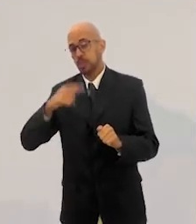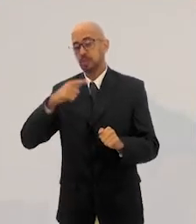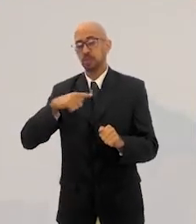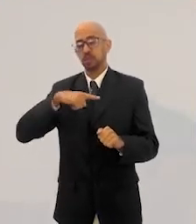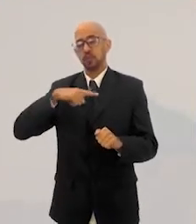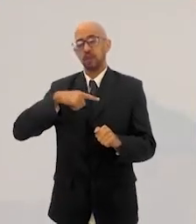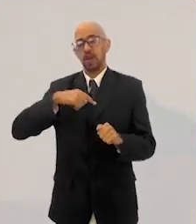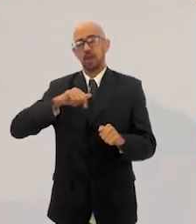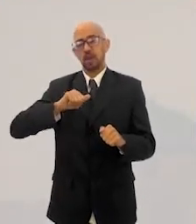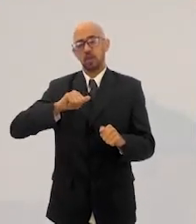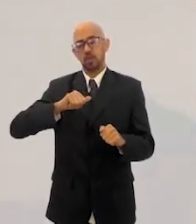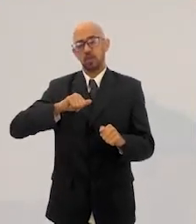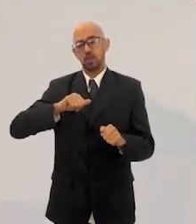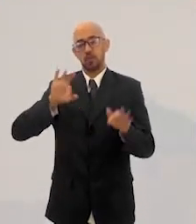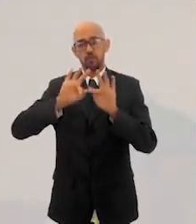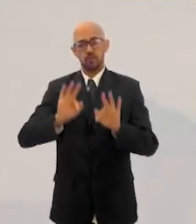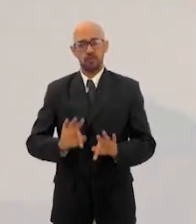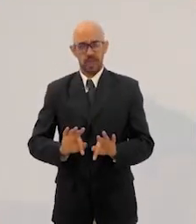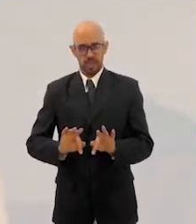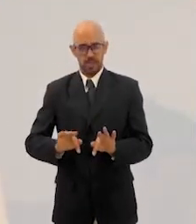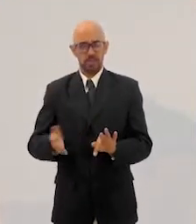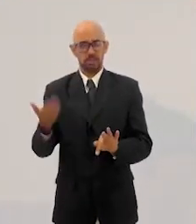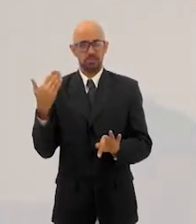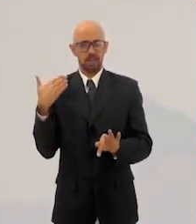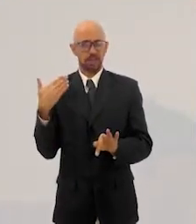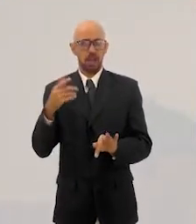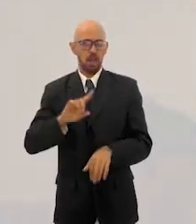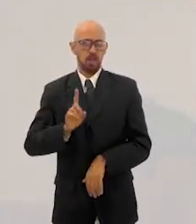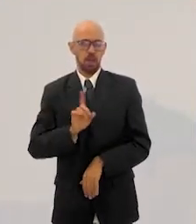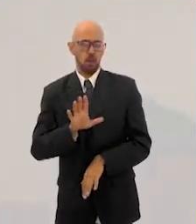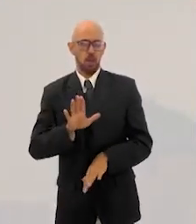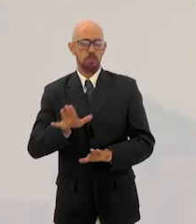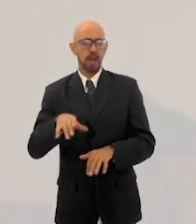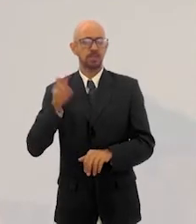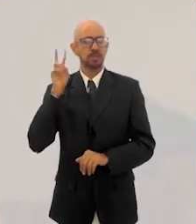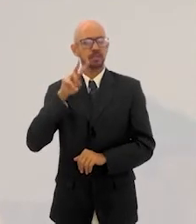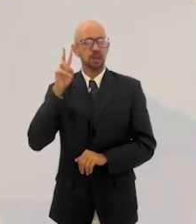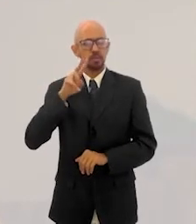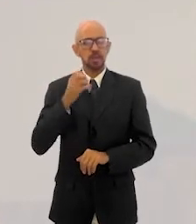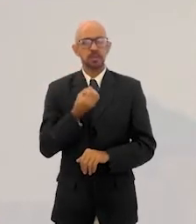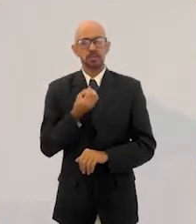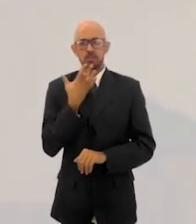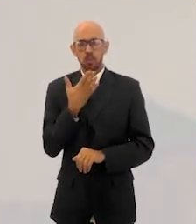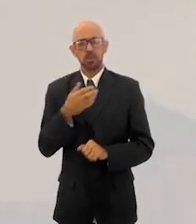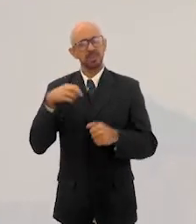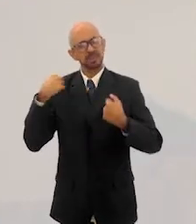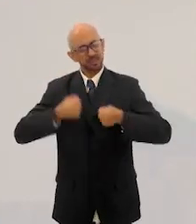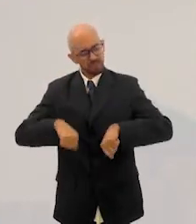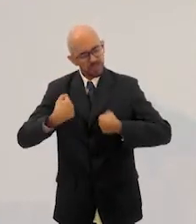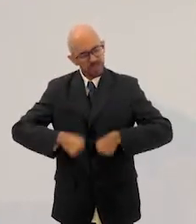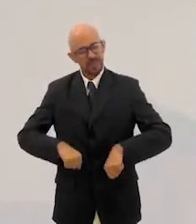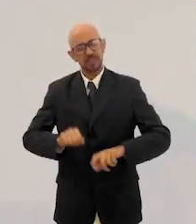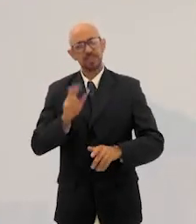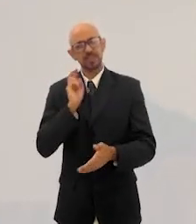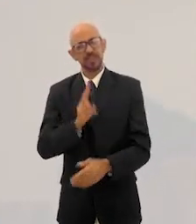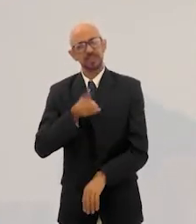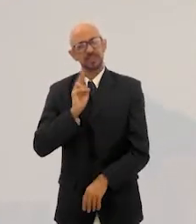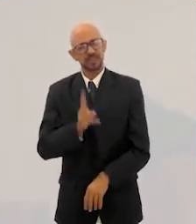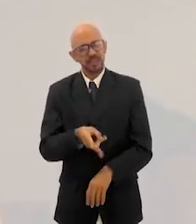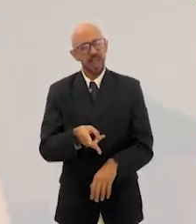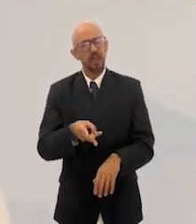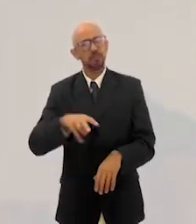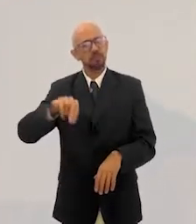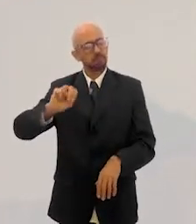uma infância feliz. Mas, enfim, as que tiveram e têm lembranças boas, a gente precisa estar sempre muito,